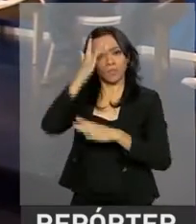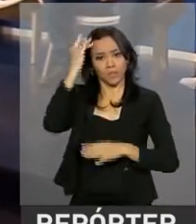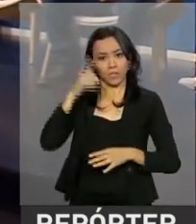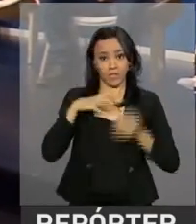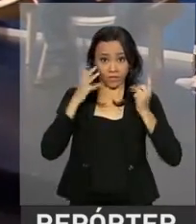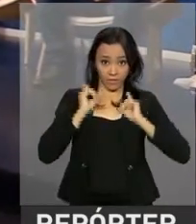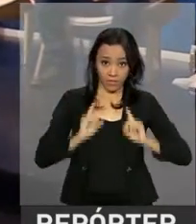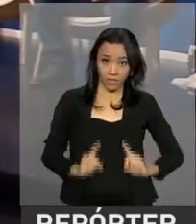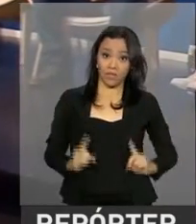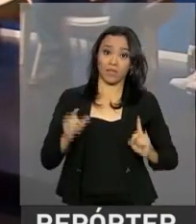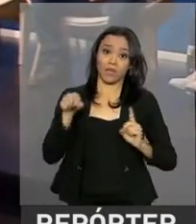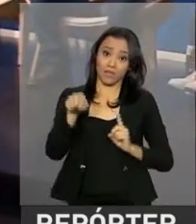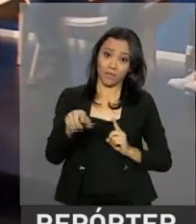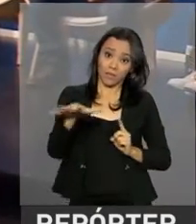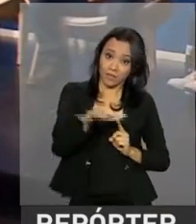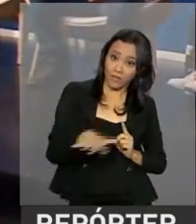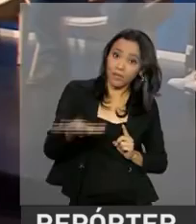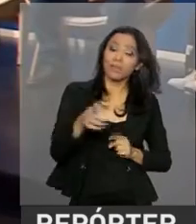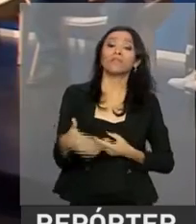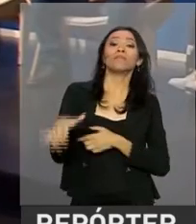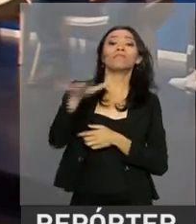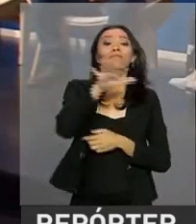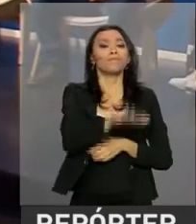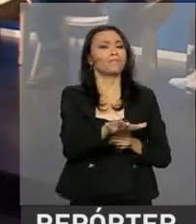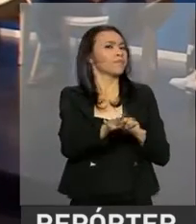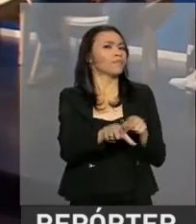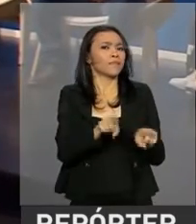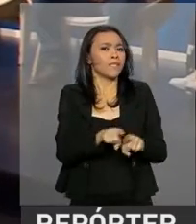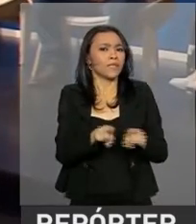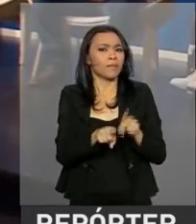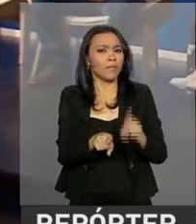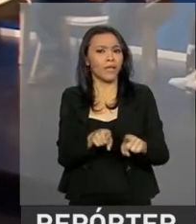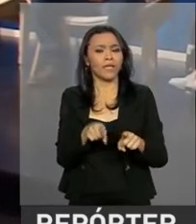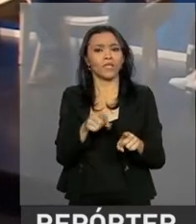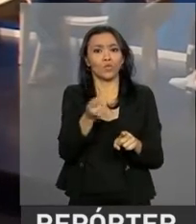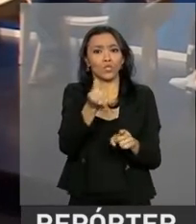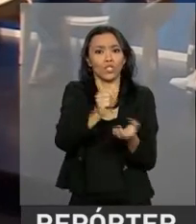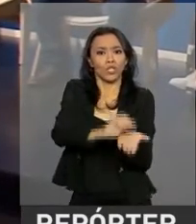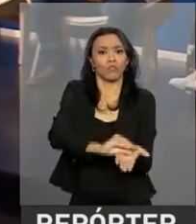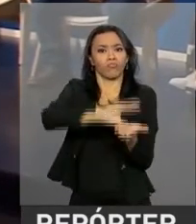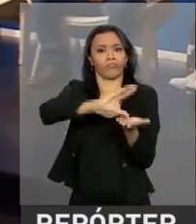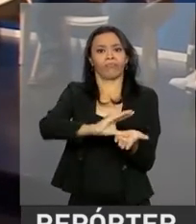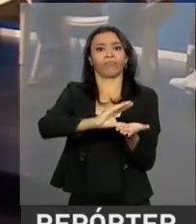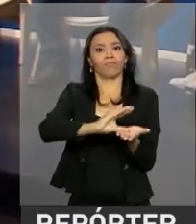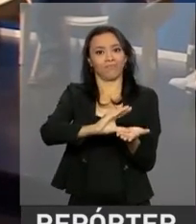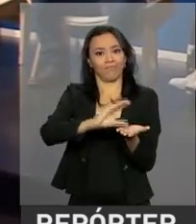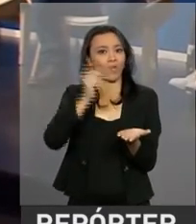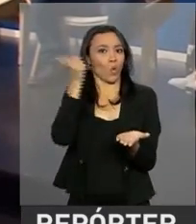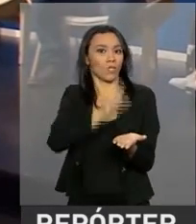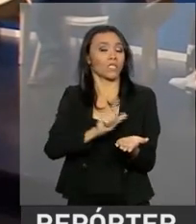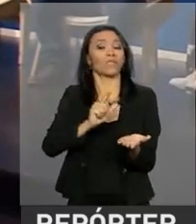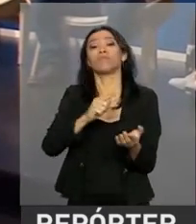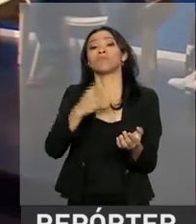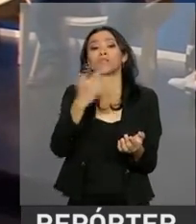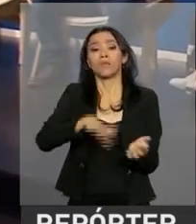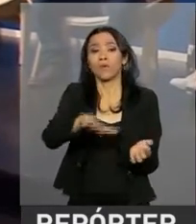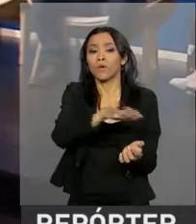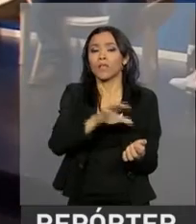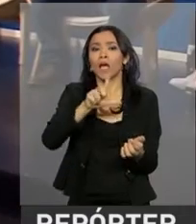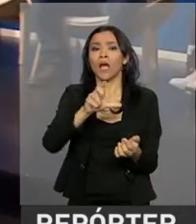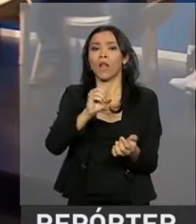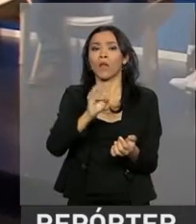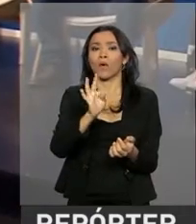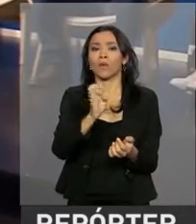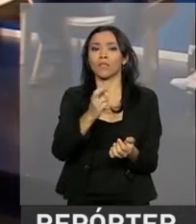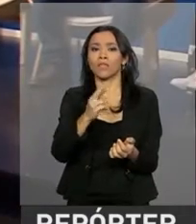se envolvendo na atividade do alto rendimento. E também a gente conseguiu triplicar os recursos vindos da lei de loterias. Então a gente consegue investir